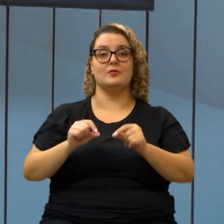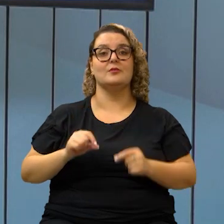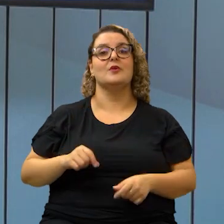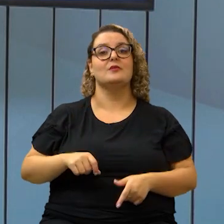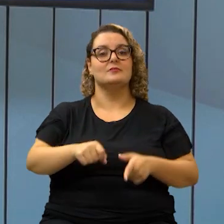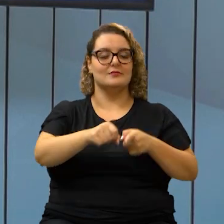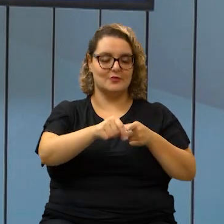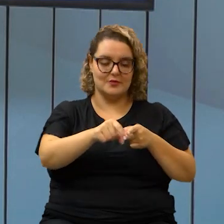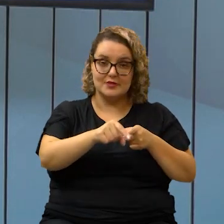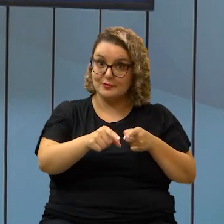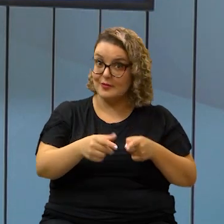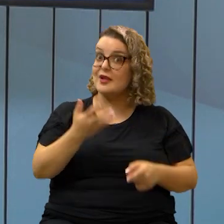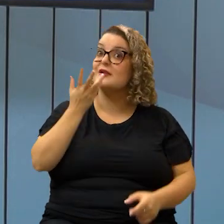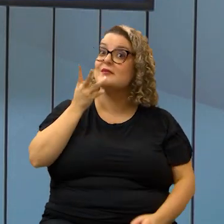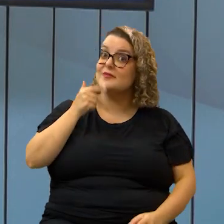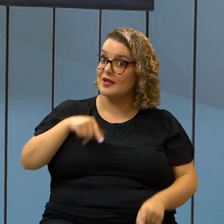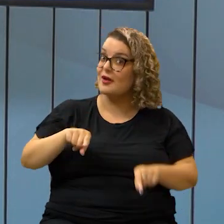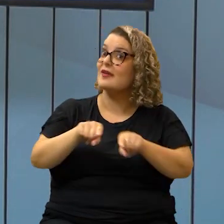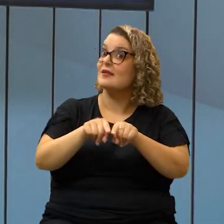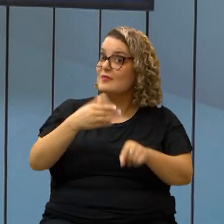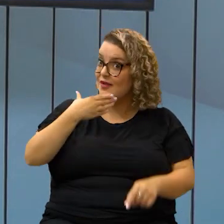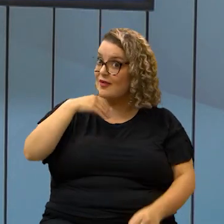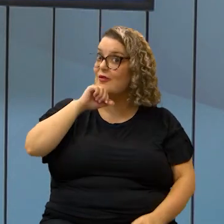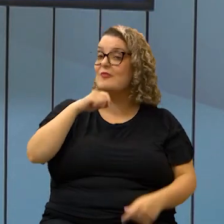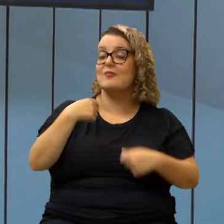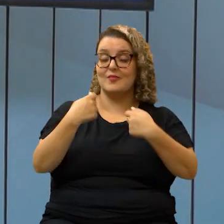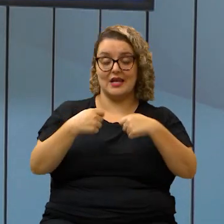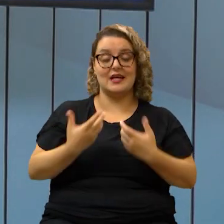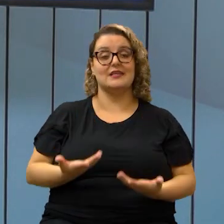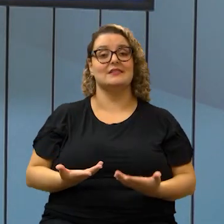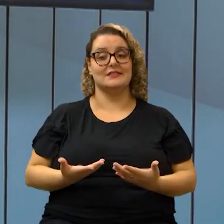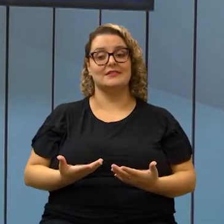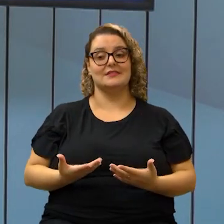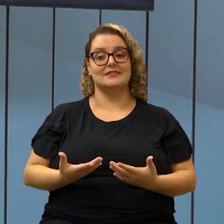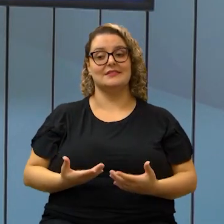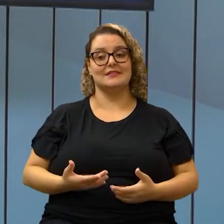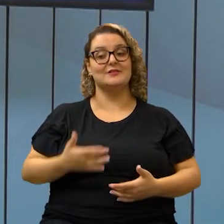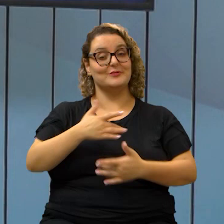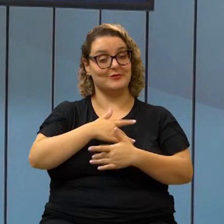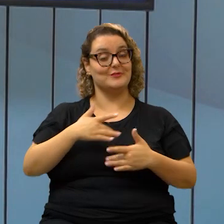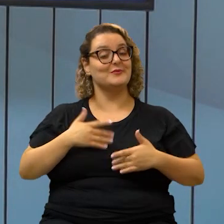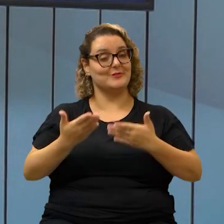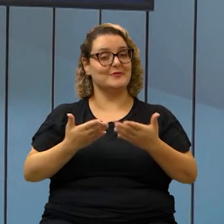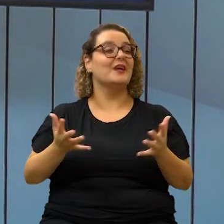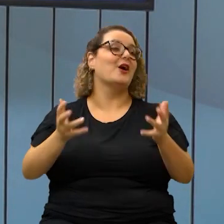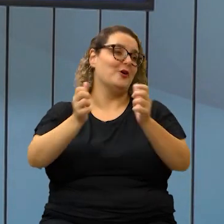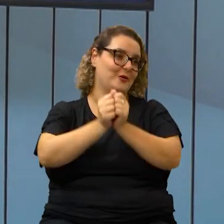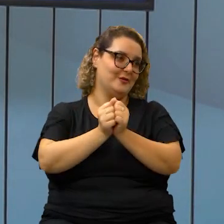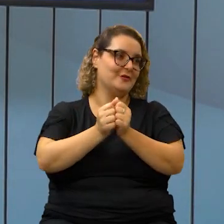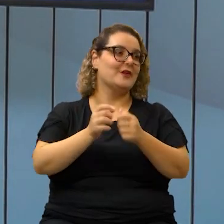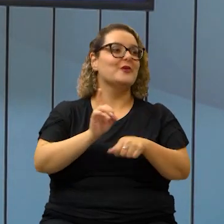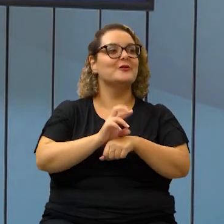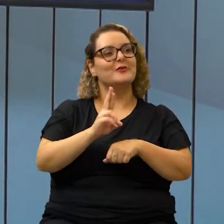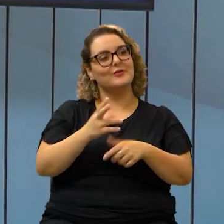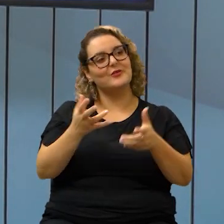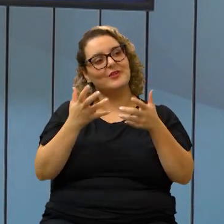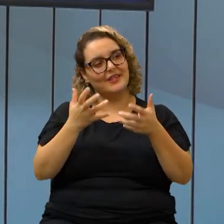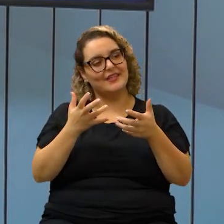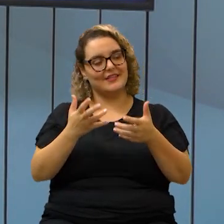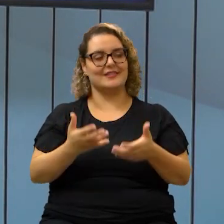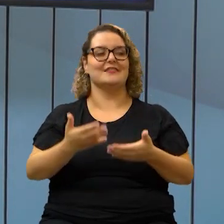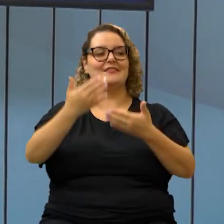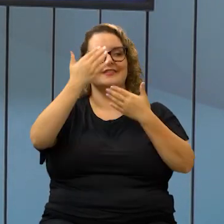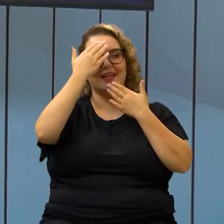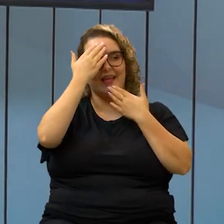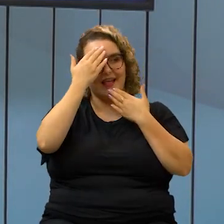né? Doutor, eu gostaria muito de te agradecer, né, pela sua disposição, suas informações aqui compartilhadas comigo,